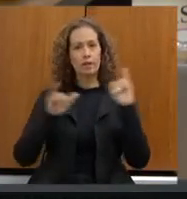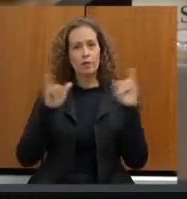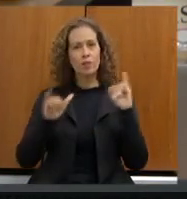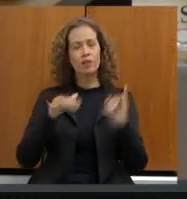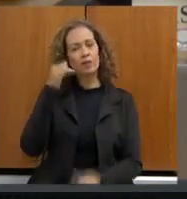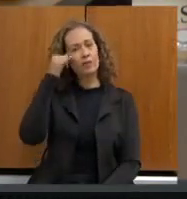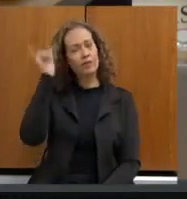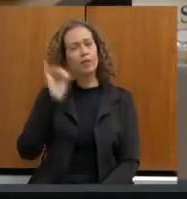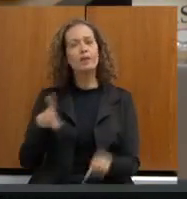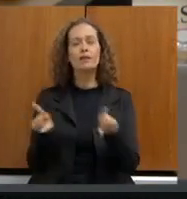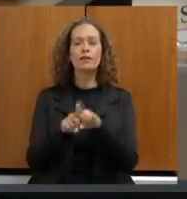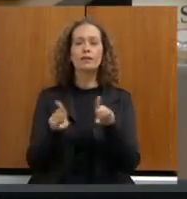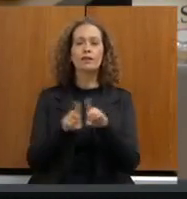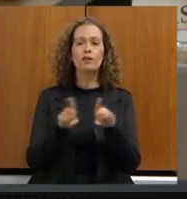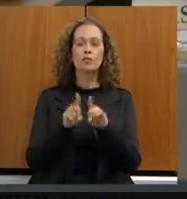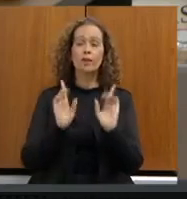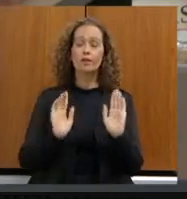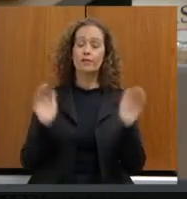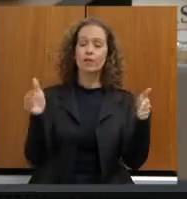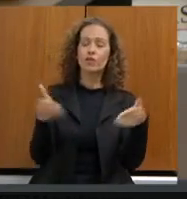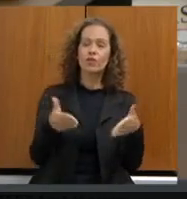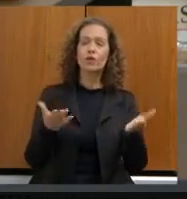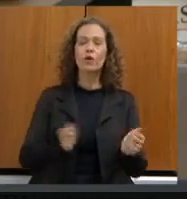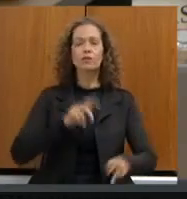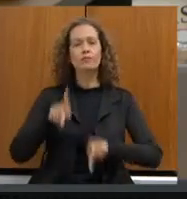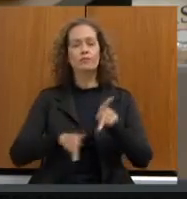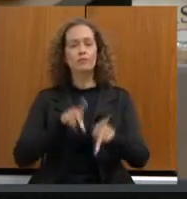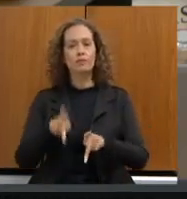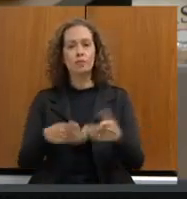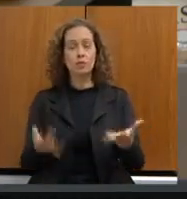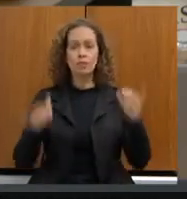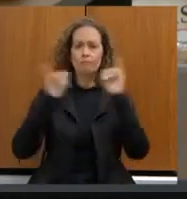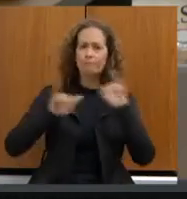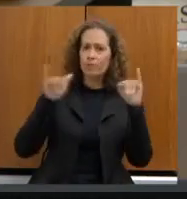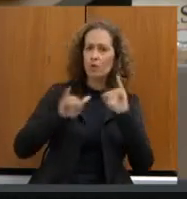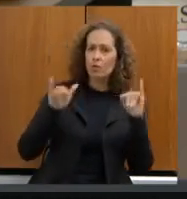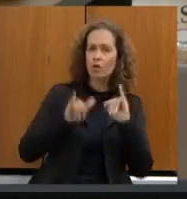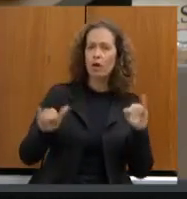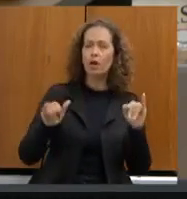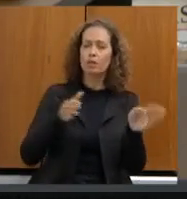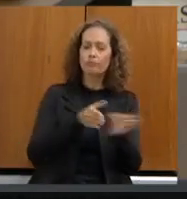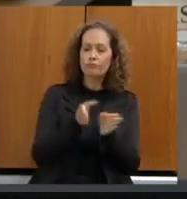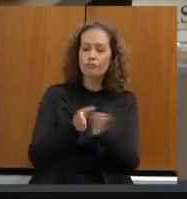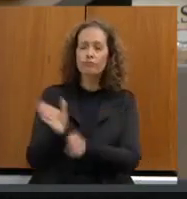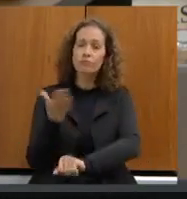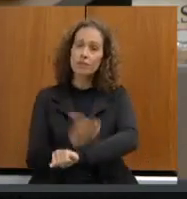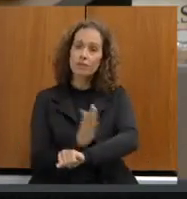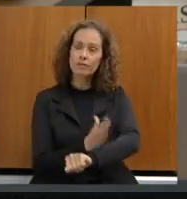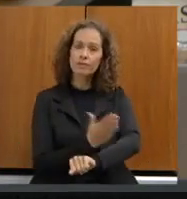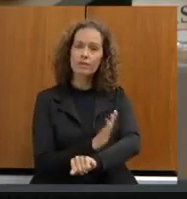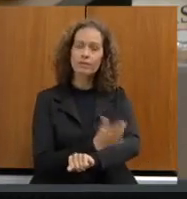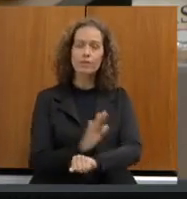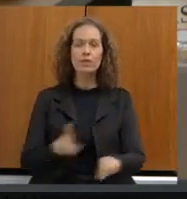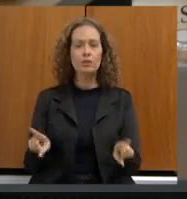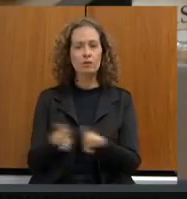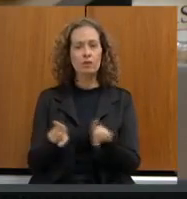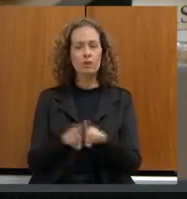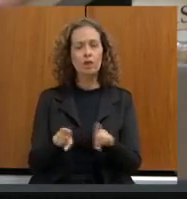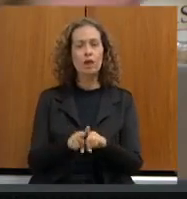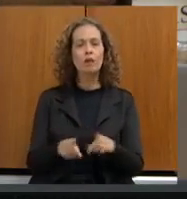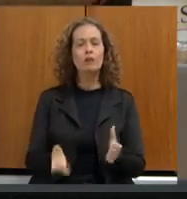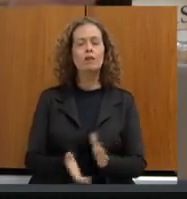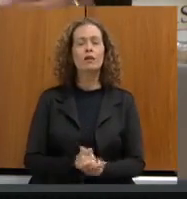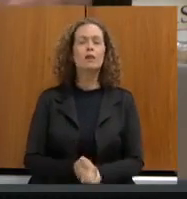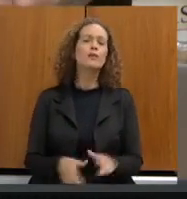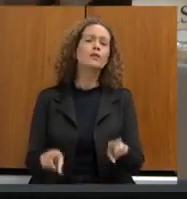direcionadas ao nosso público interno estão cuidando do corpo com campanhas com treinamento naquele naquelas instruções de preto